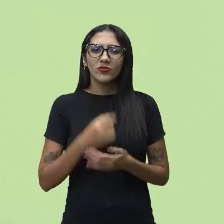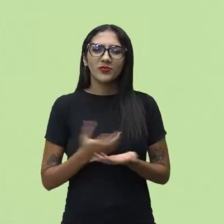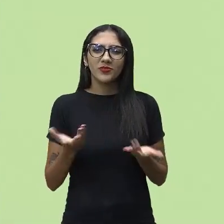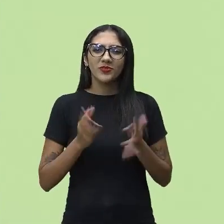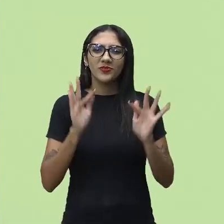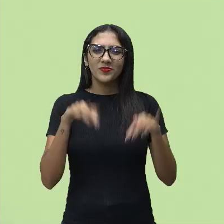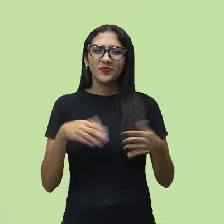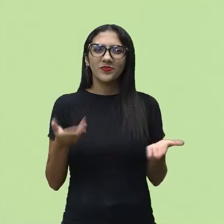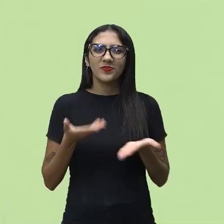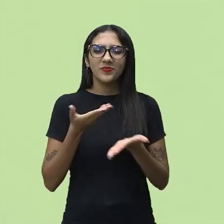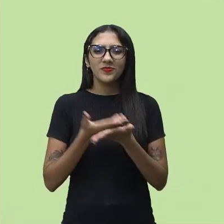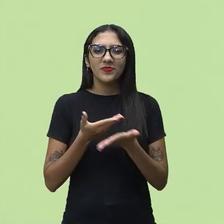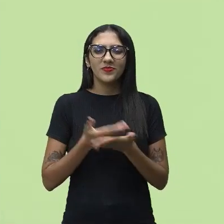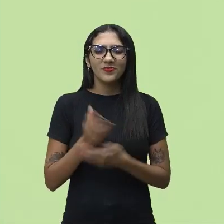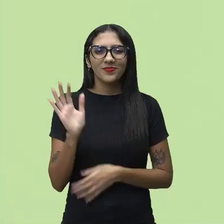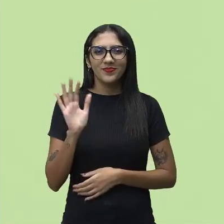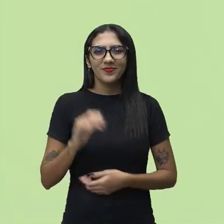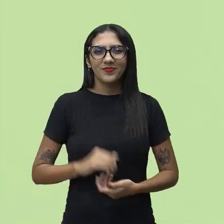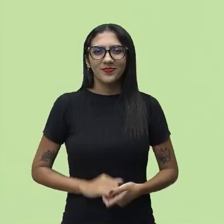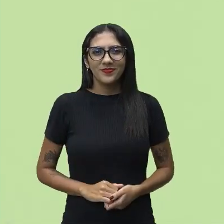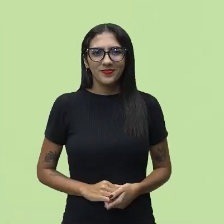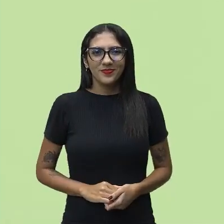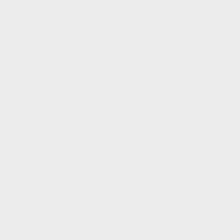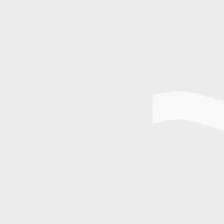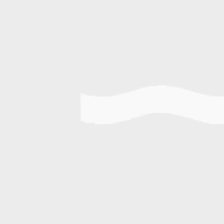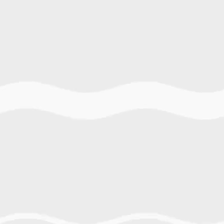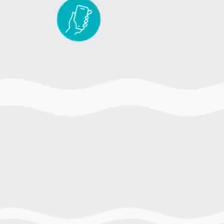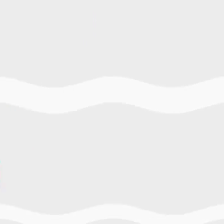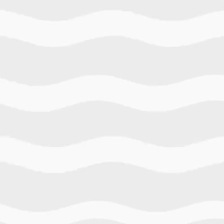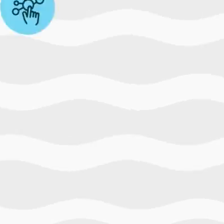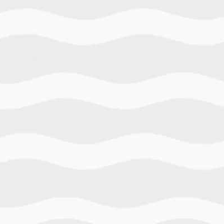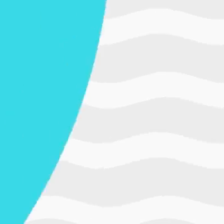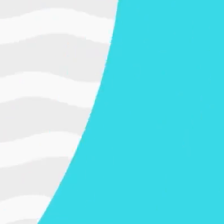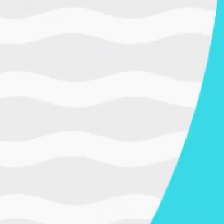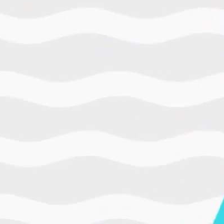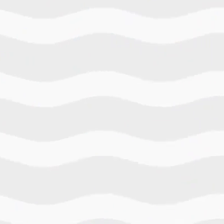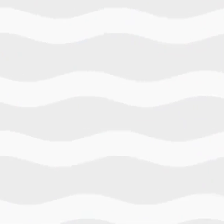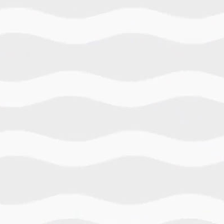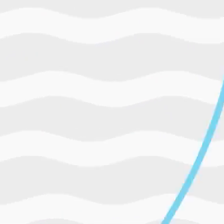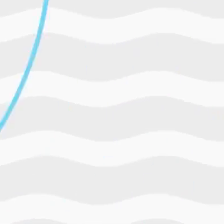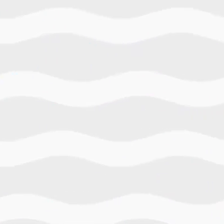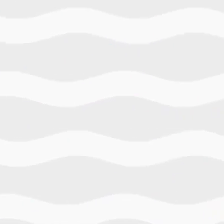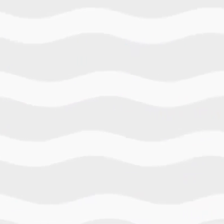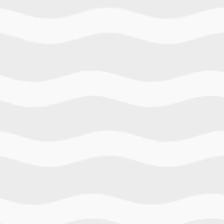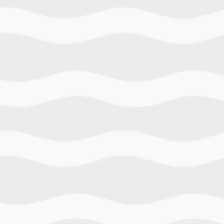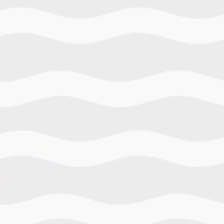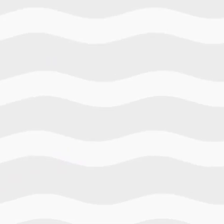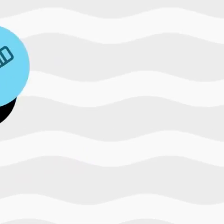por aqui com a nossa aula. Até uma próxima!